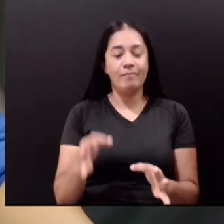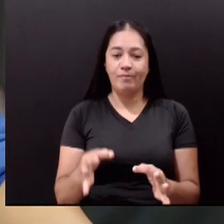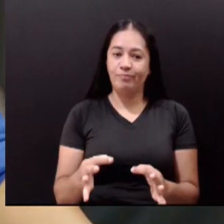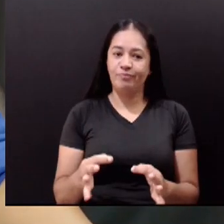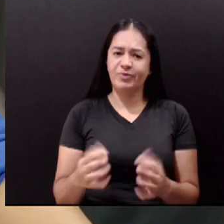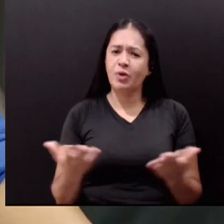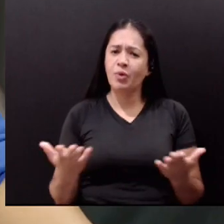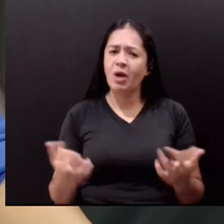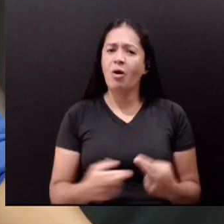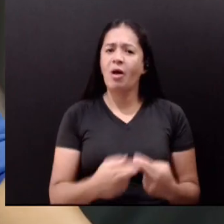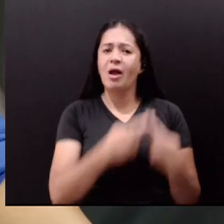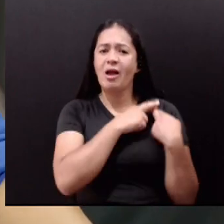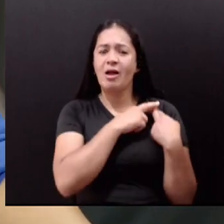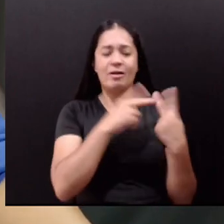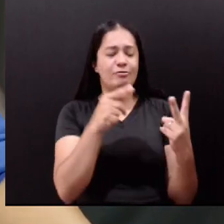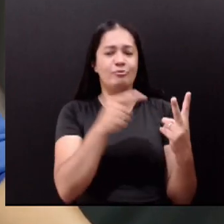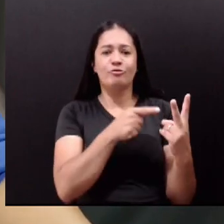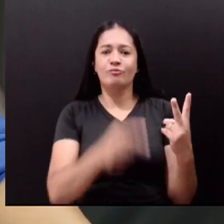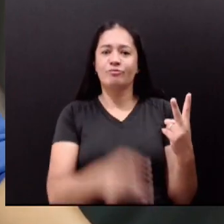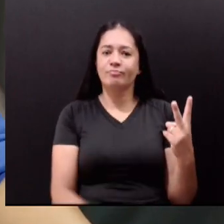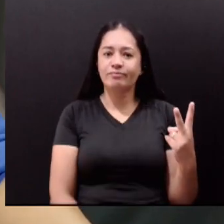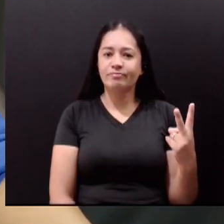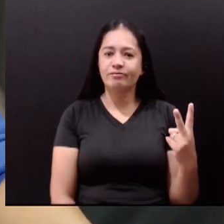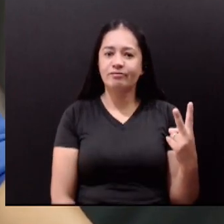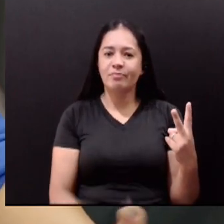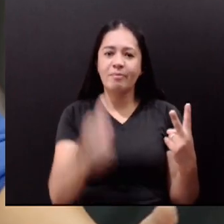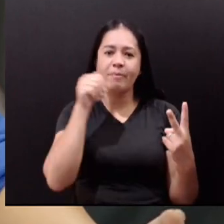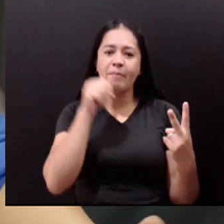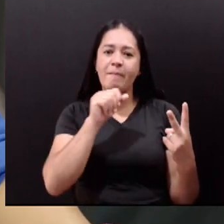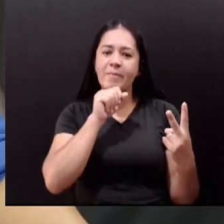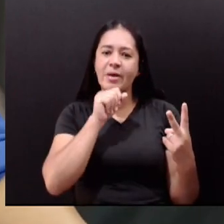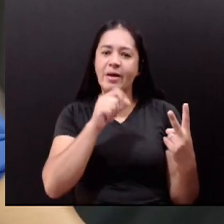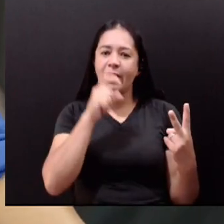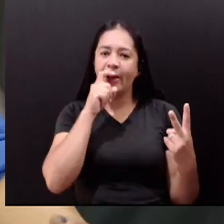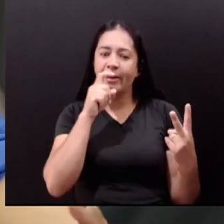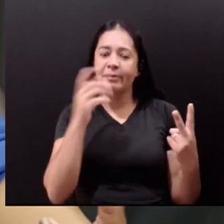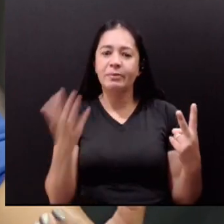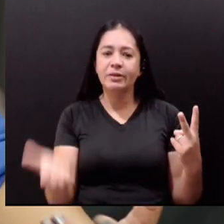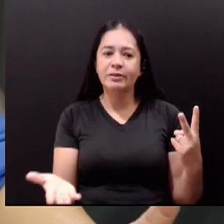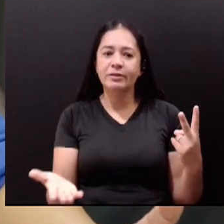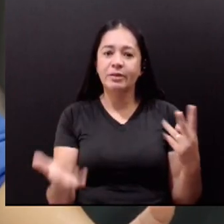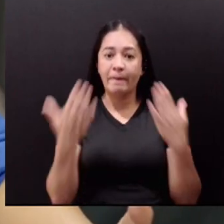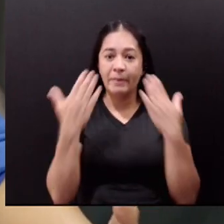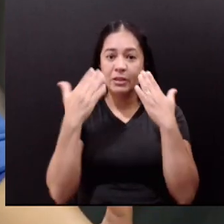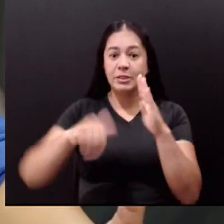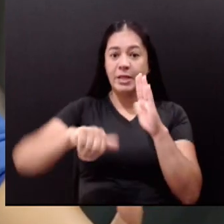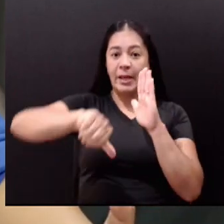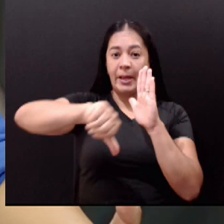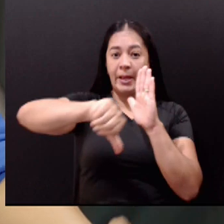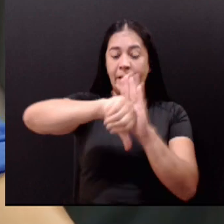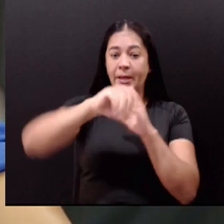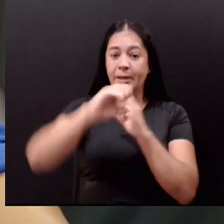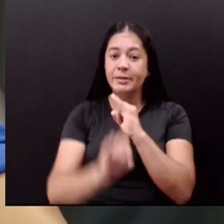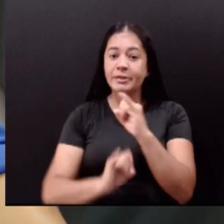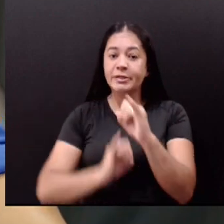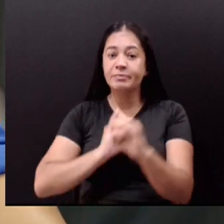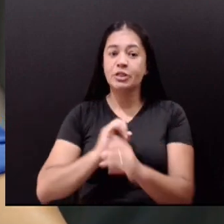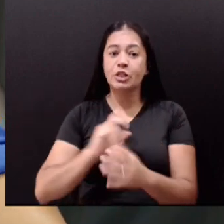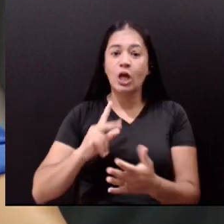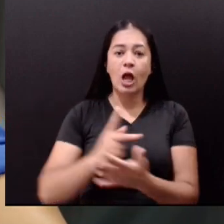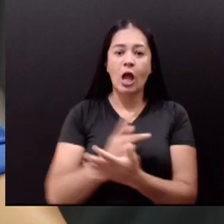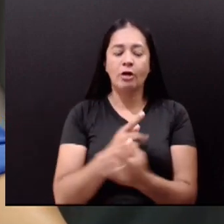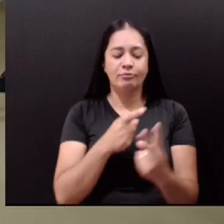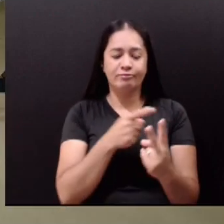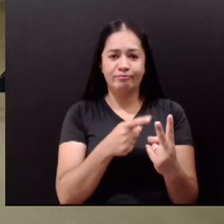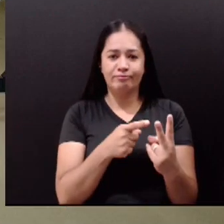responsabilidade dos pais, doutor, mediante a crimes digitais que possam ocorrer? O pai, ele tem